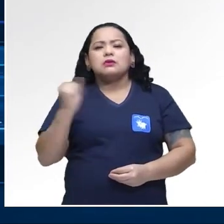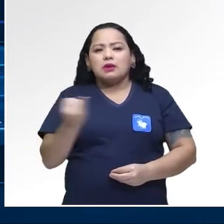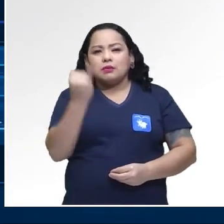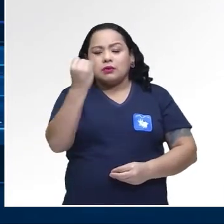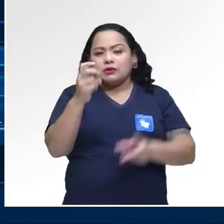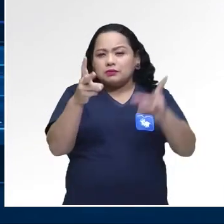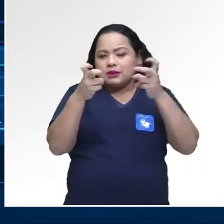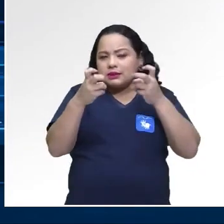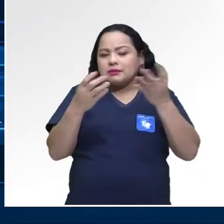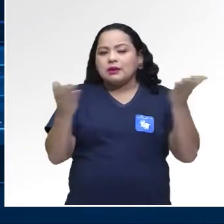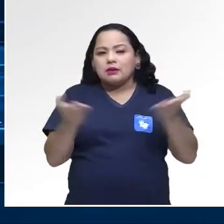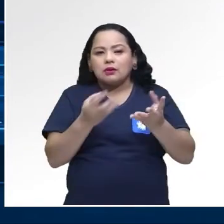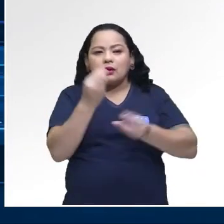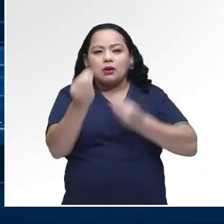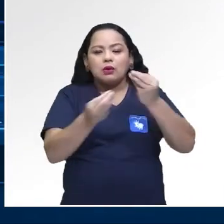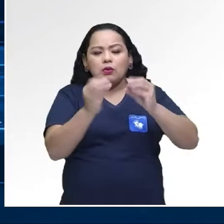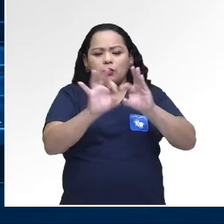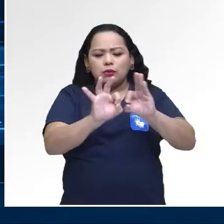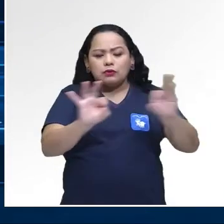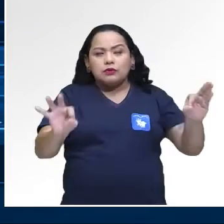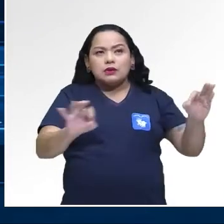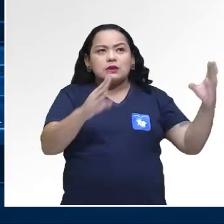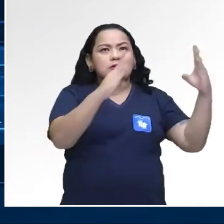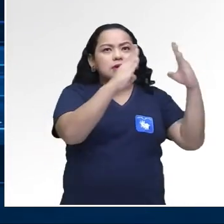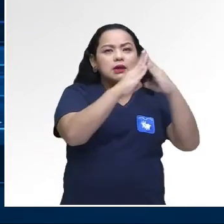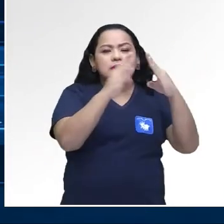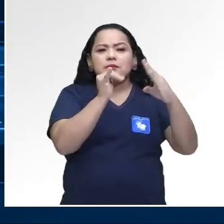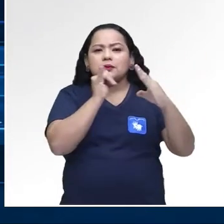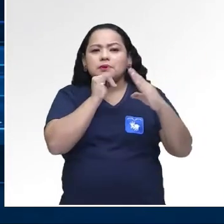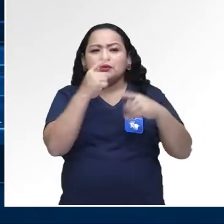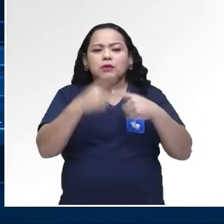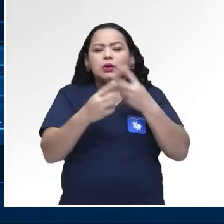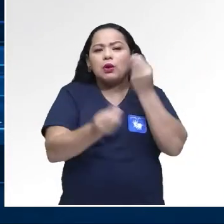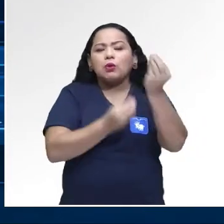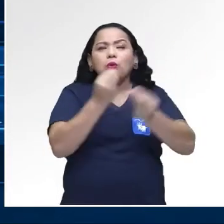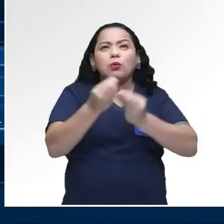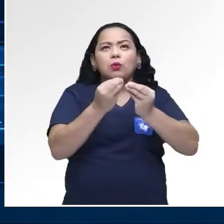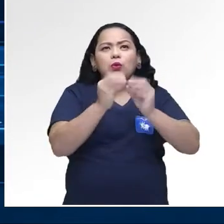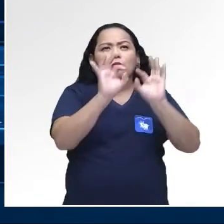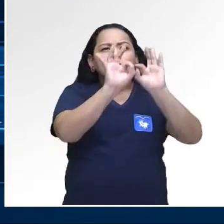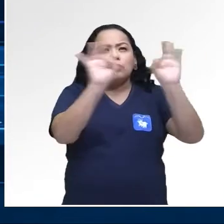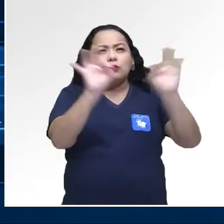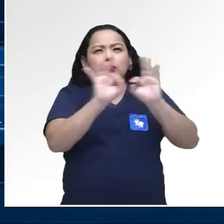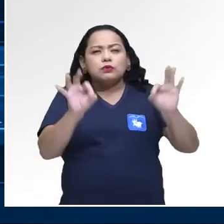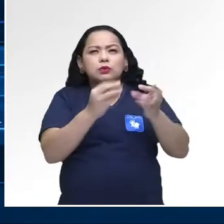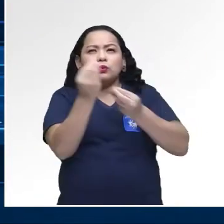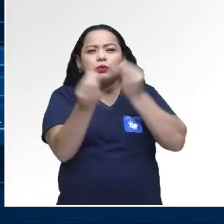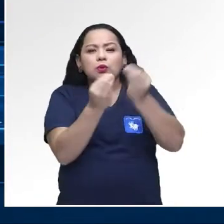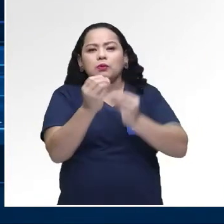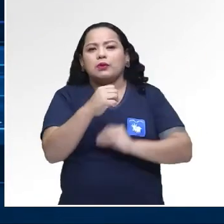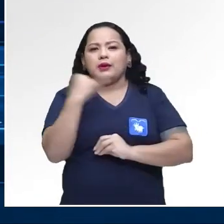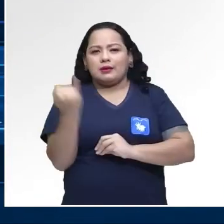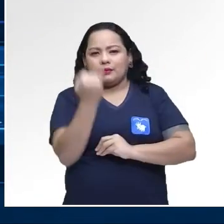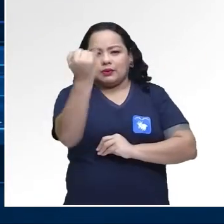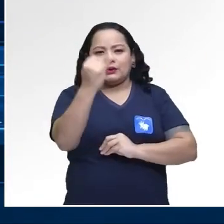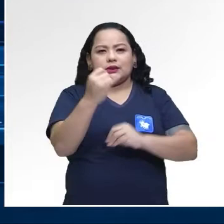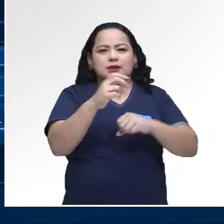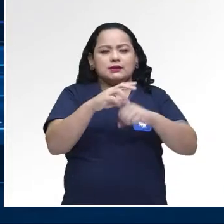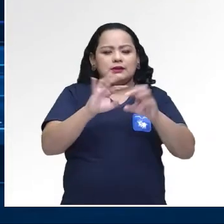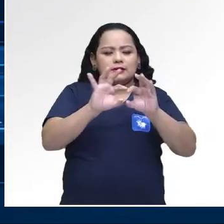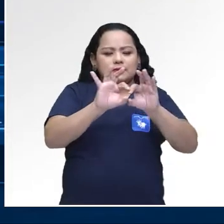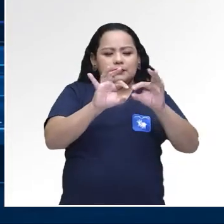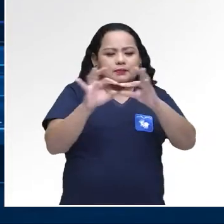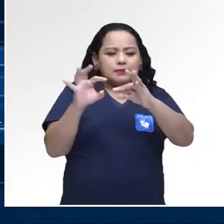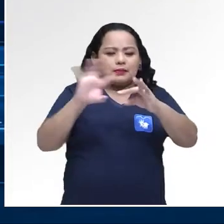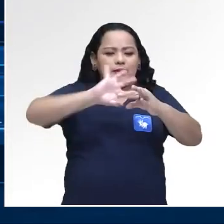observar também, na fiação das nossas casas, por exemplo, como é que está a situação desse fio. Né? É importante que ele esteja bem encapado para